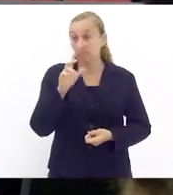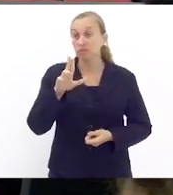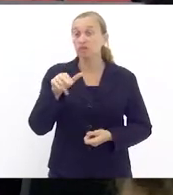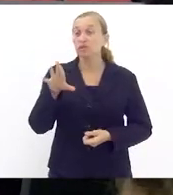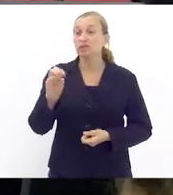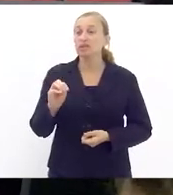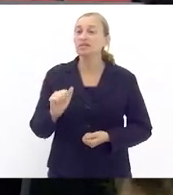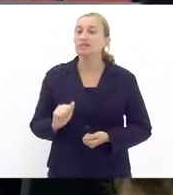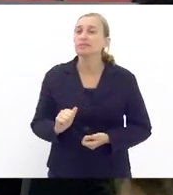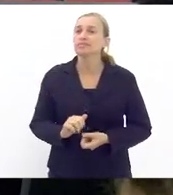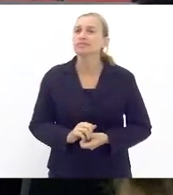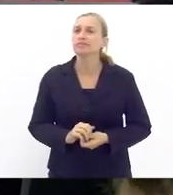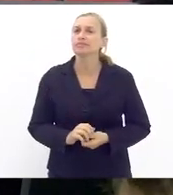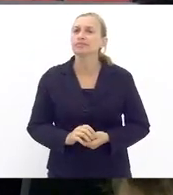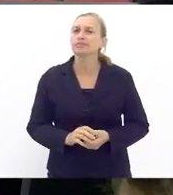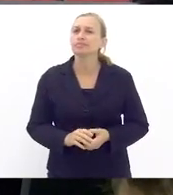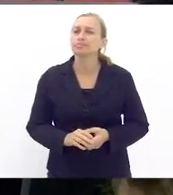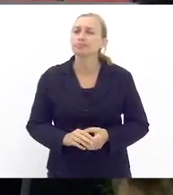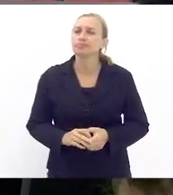é